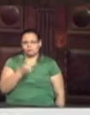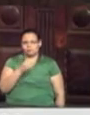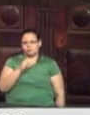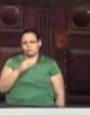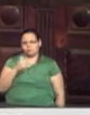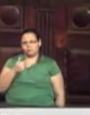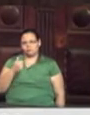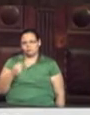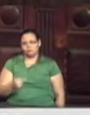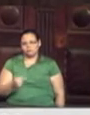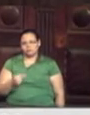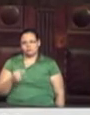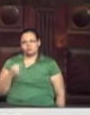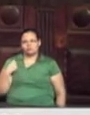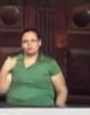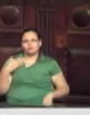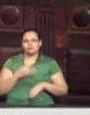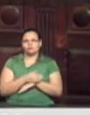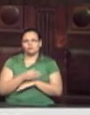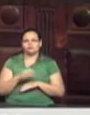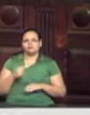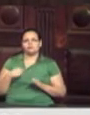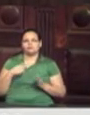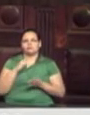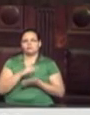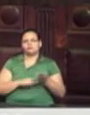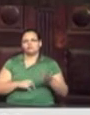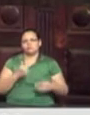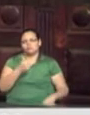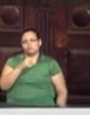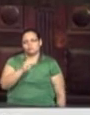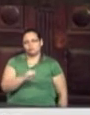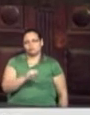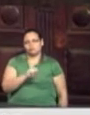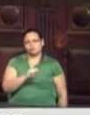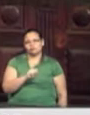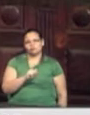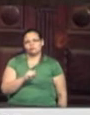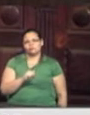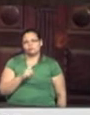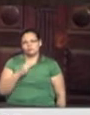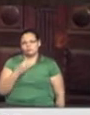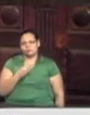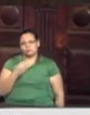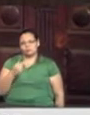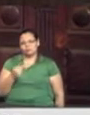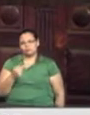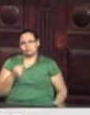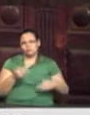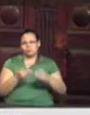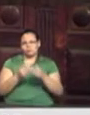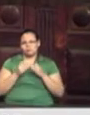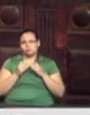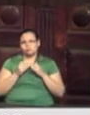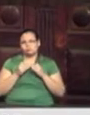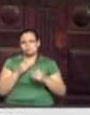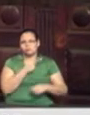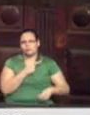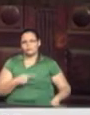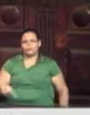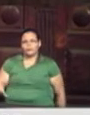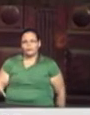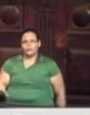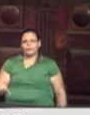2017, dei entrada através do ofício 18 de 17, pedindo à